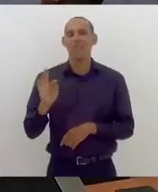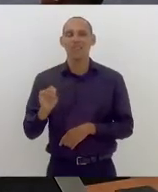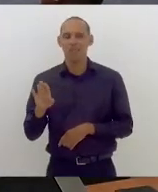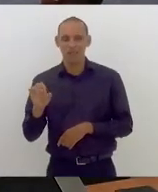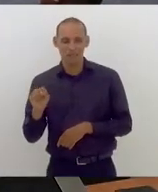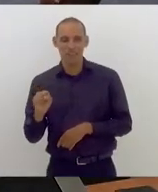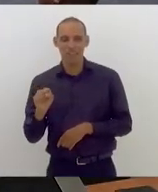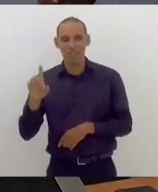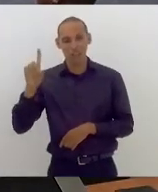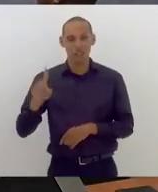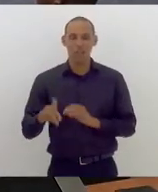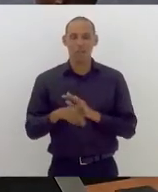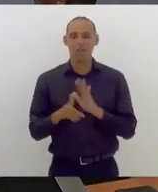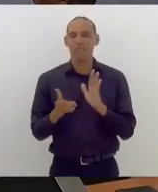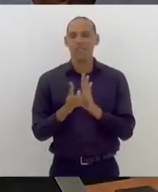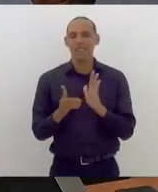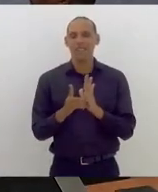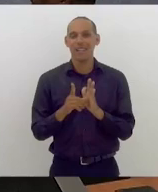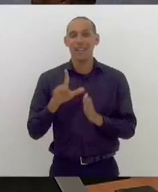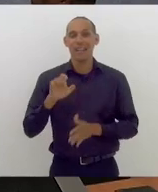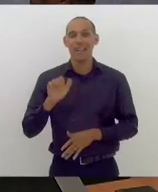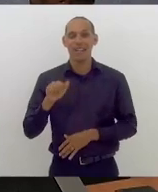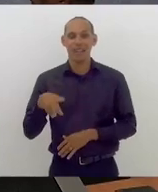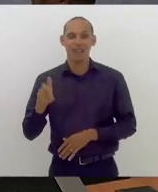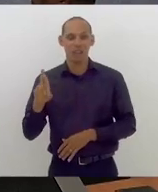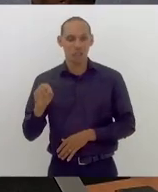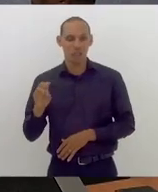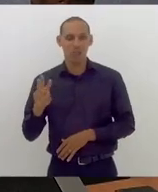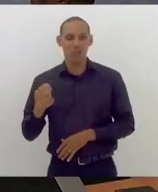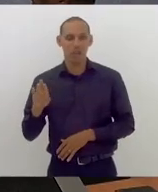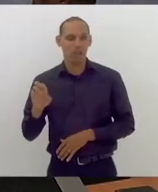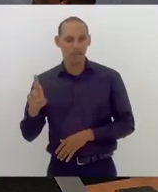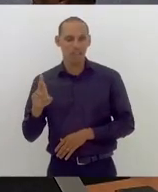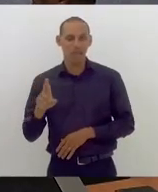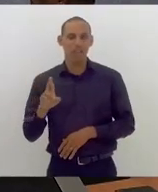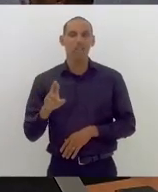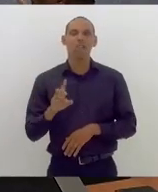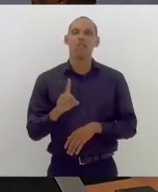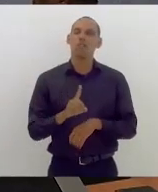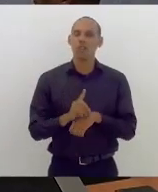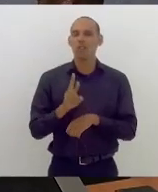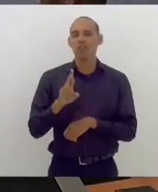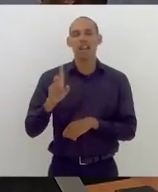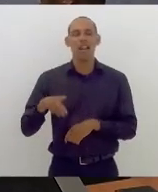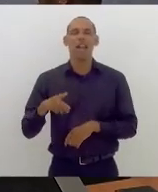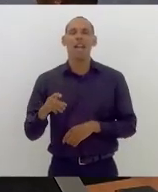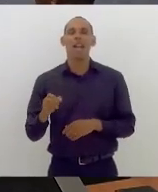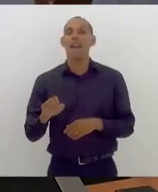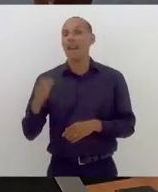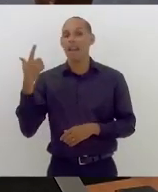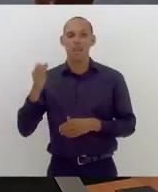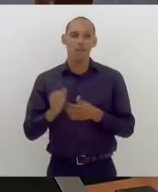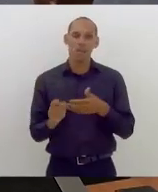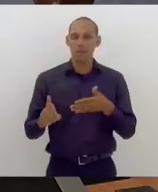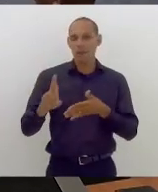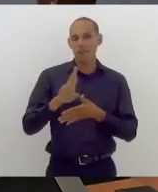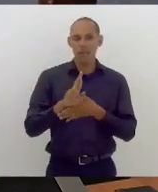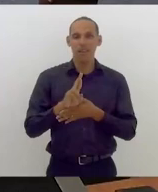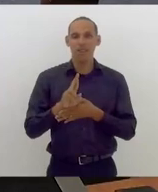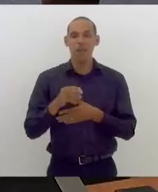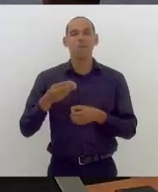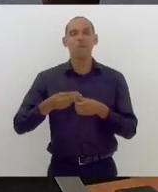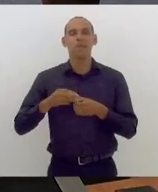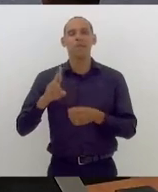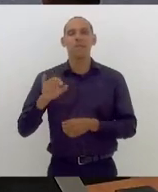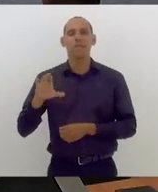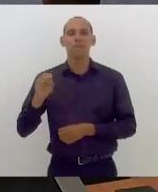DETRAN, doutor Leandro Weber, ex-procurador do município de Rio Bonito, vereador